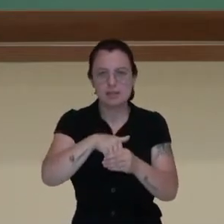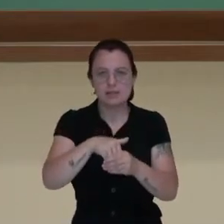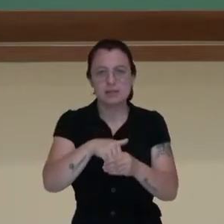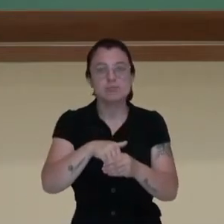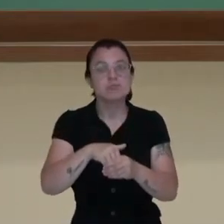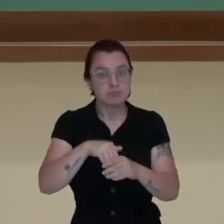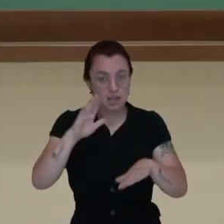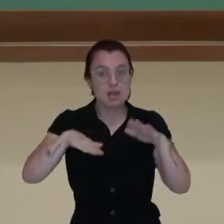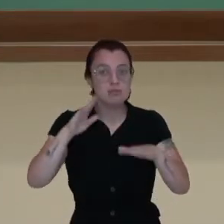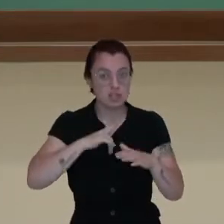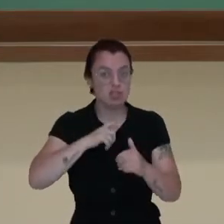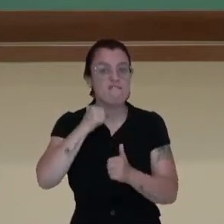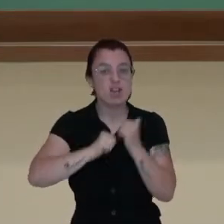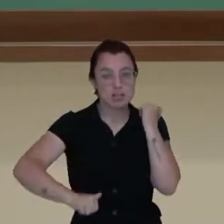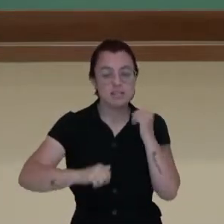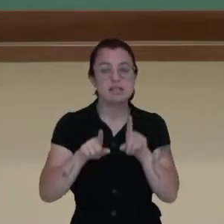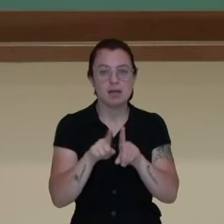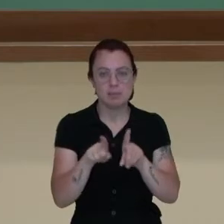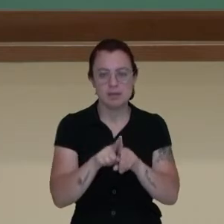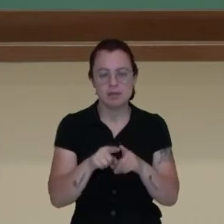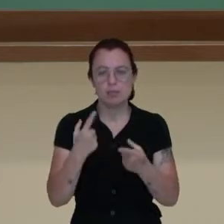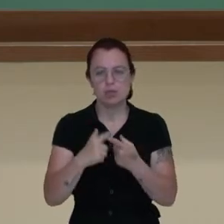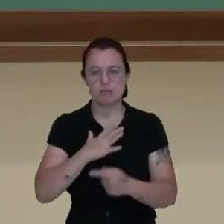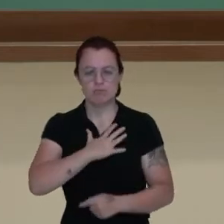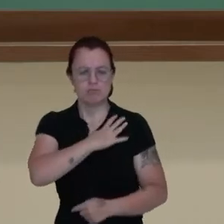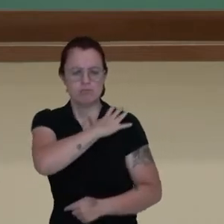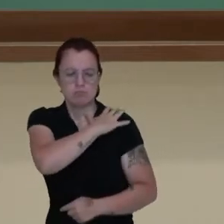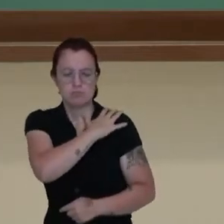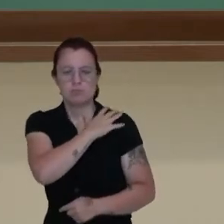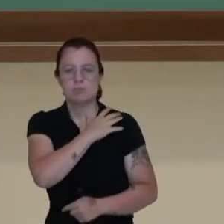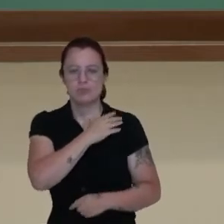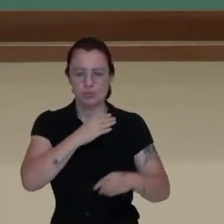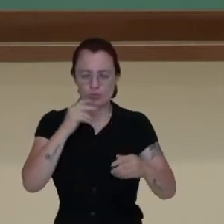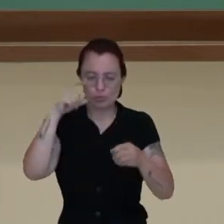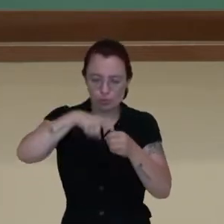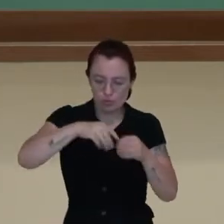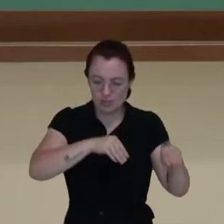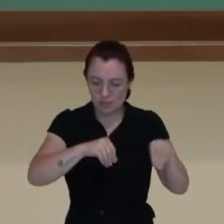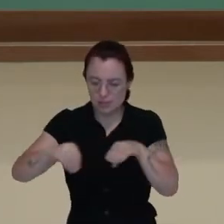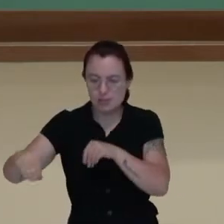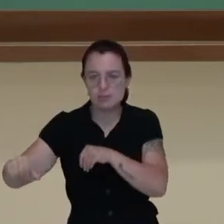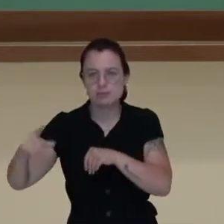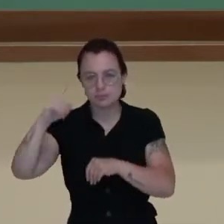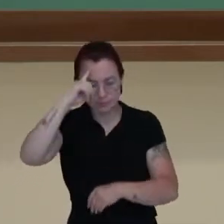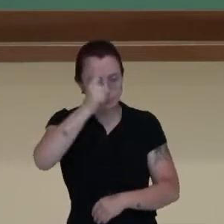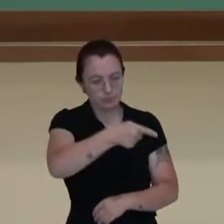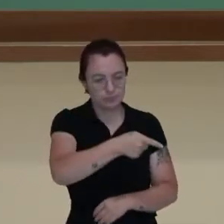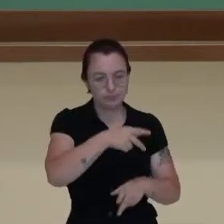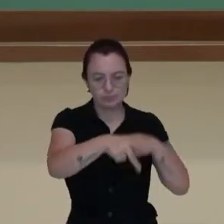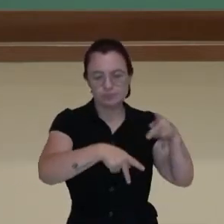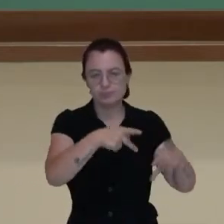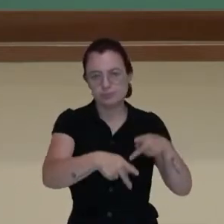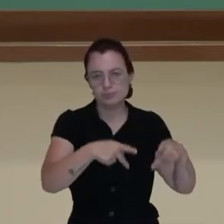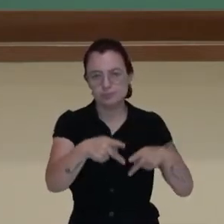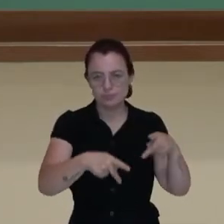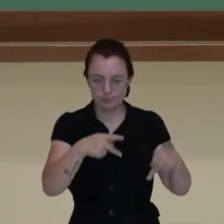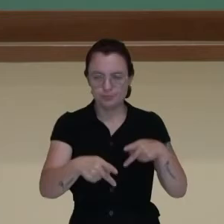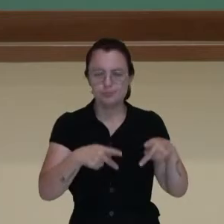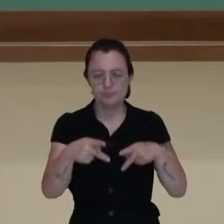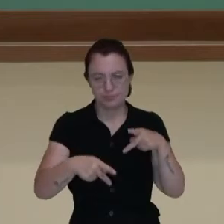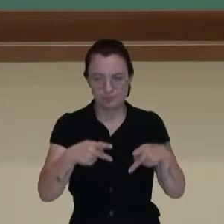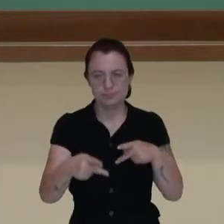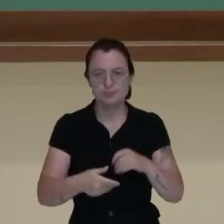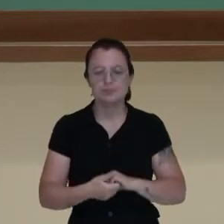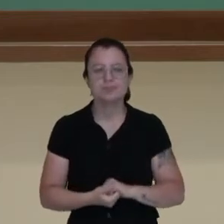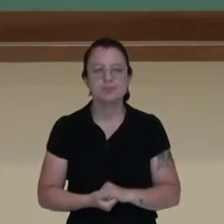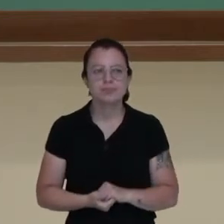votar nos candidatos a que os coronéis, os donos das terras, os barões do café determinavam que seriam os candidatos